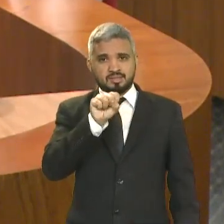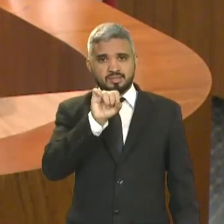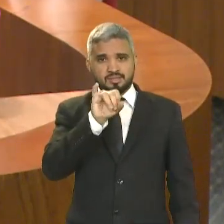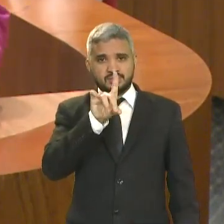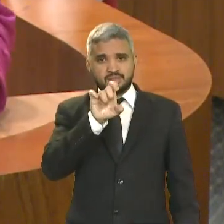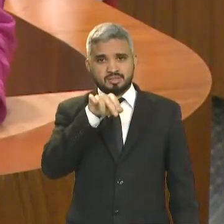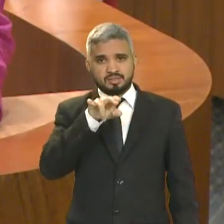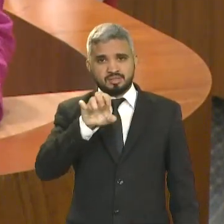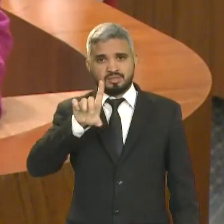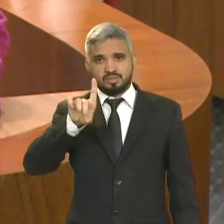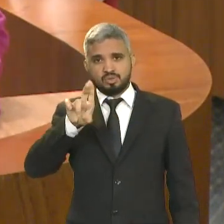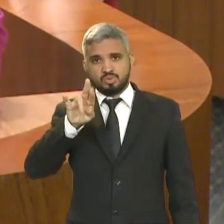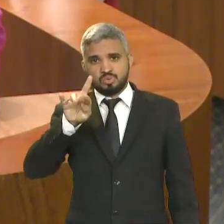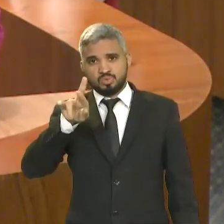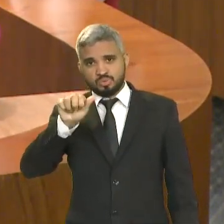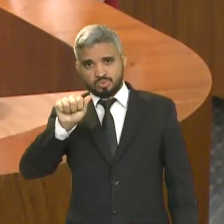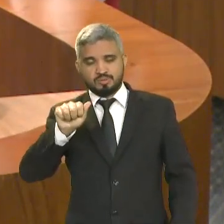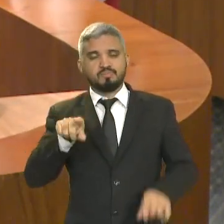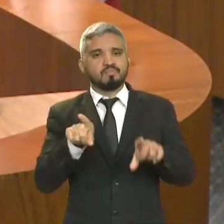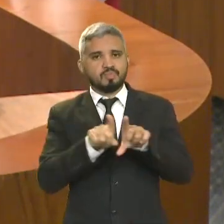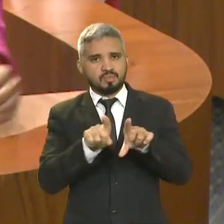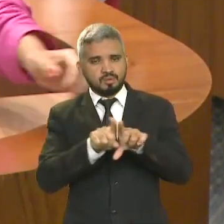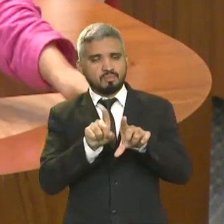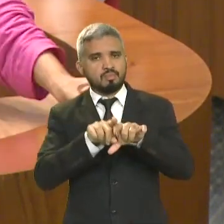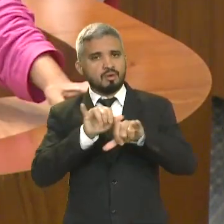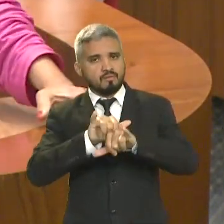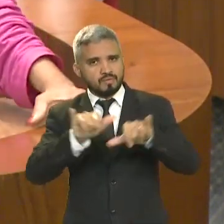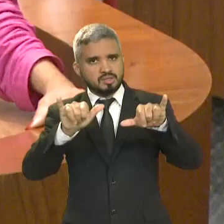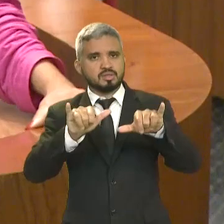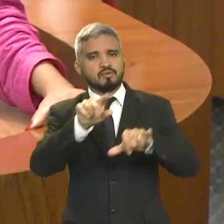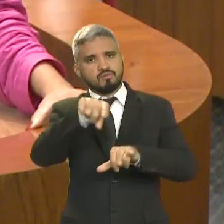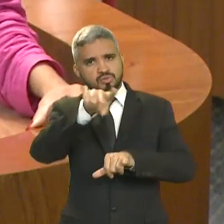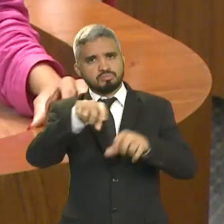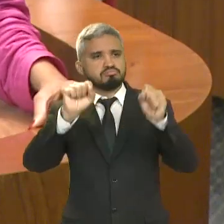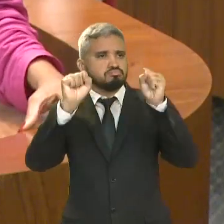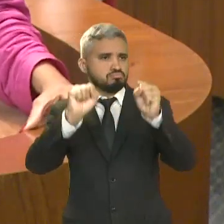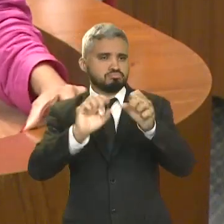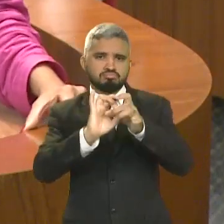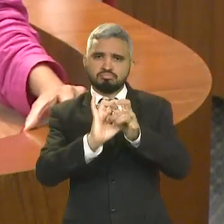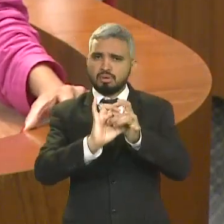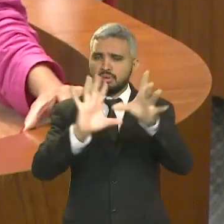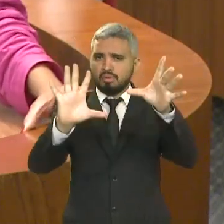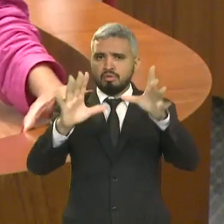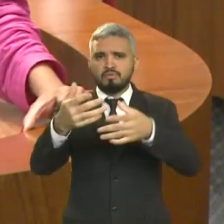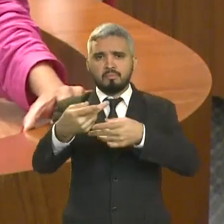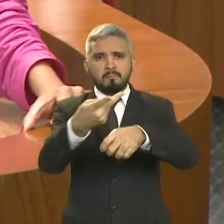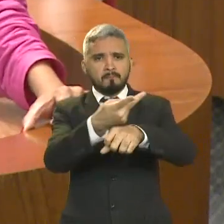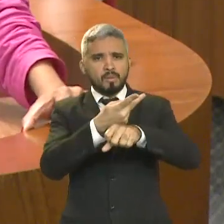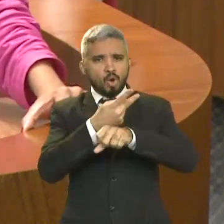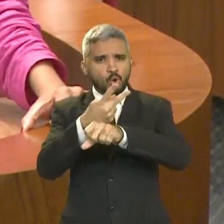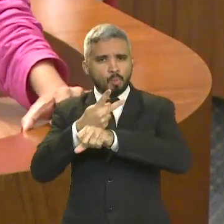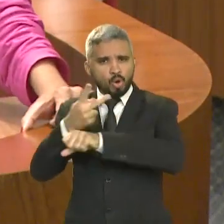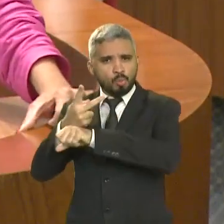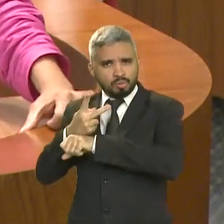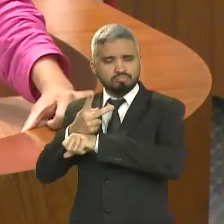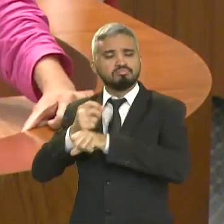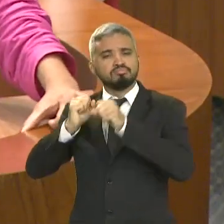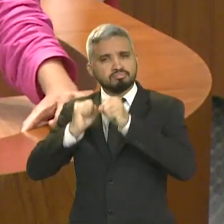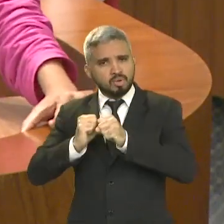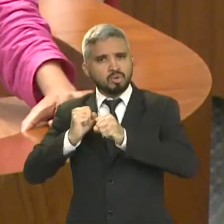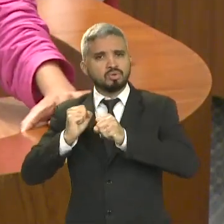oportunidade também para colocar o nosso mandato à disposição, para convidar os demais deputados, as demais deputadas, para juntos